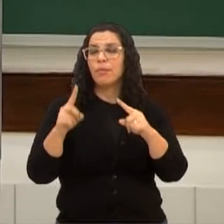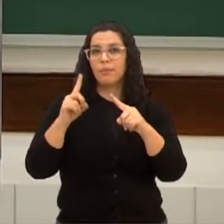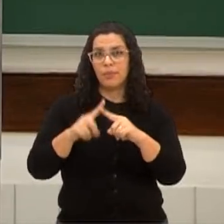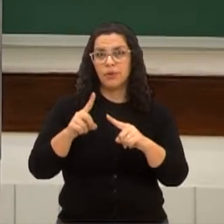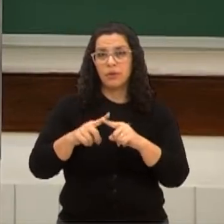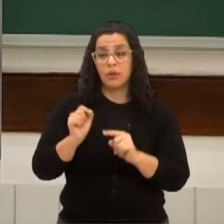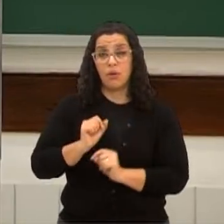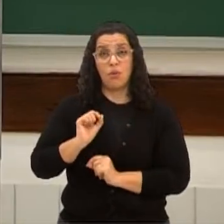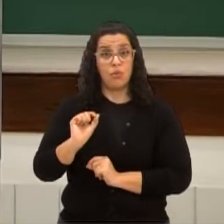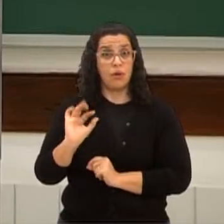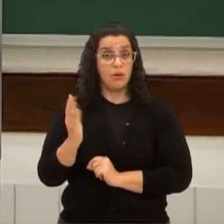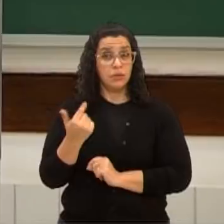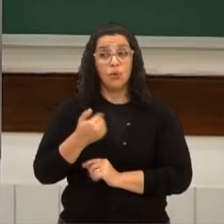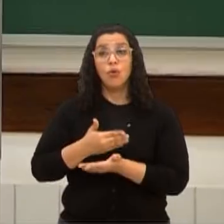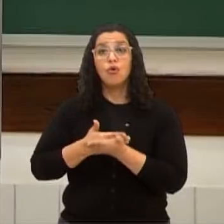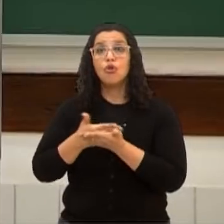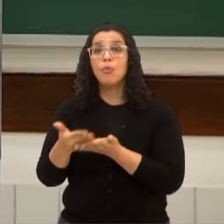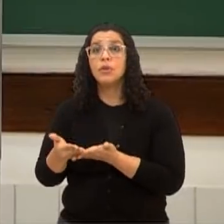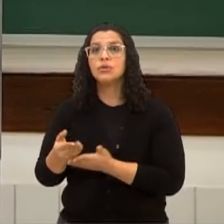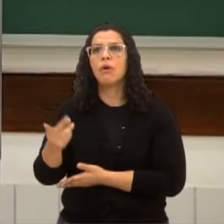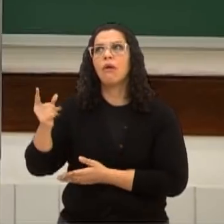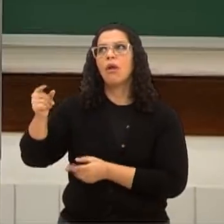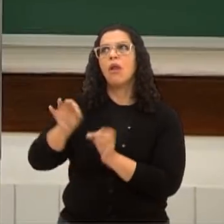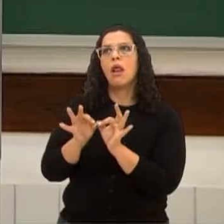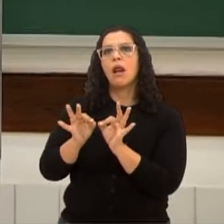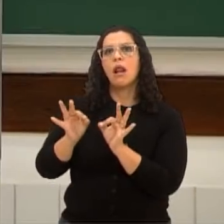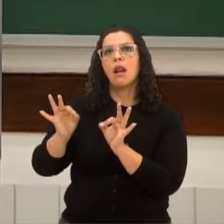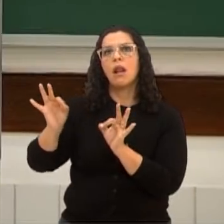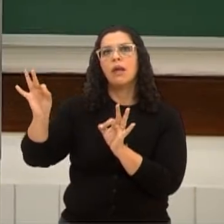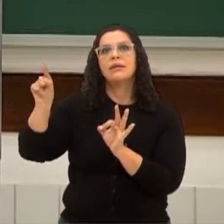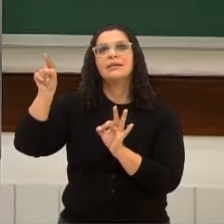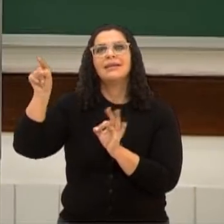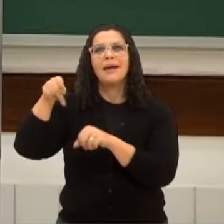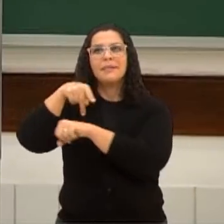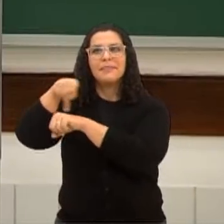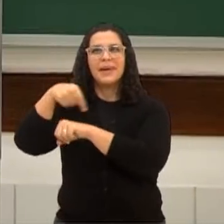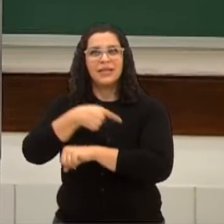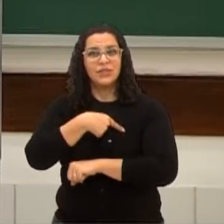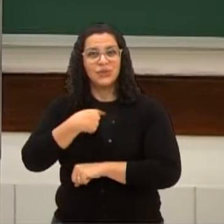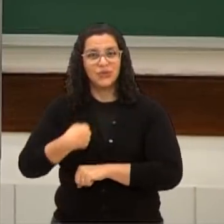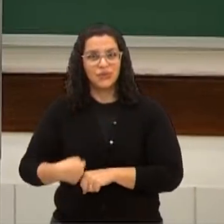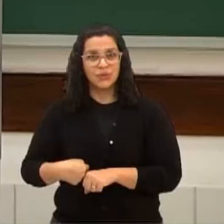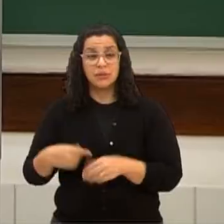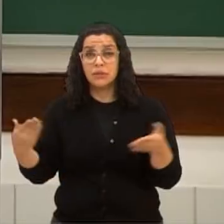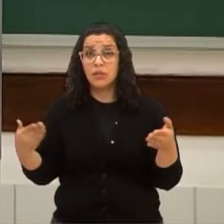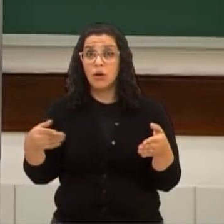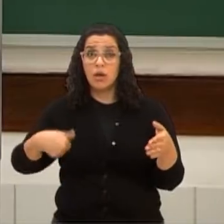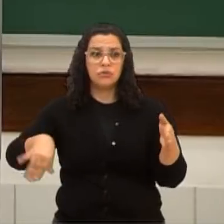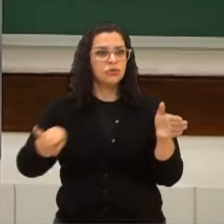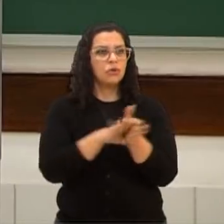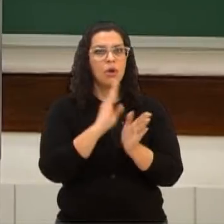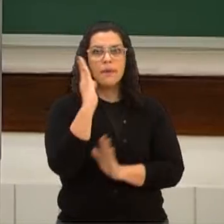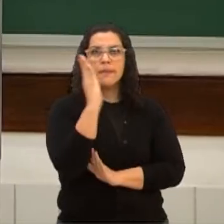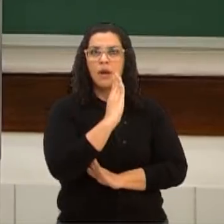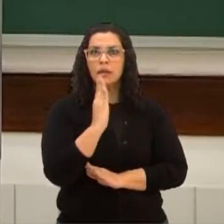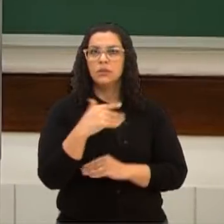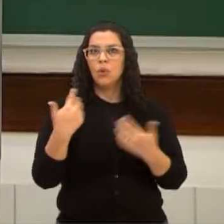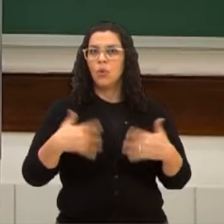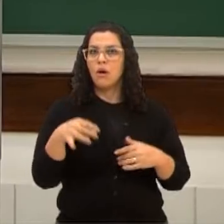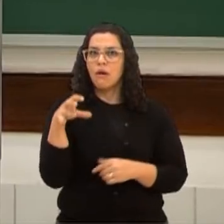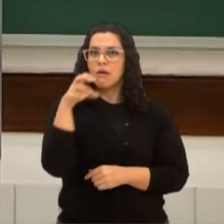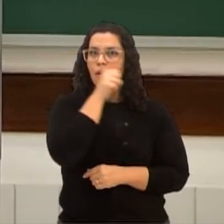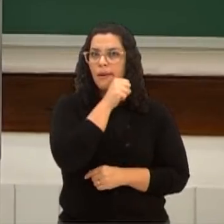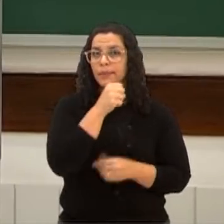quê? É algo que iniciou bem distante de nós aqui no Brasil e que em pouquíssimo tempo